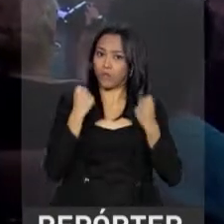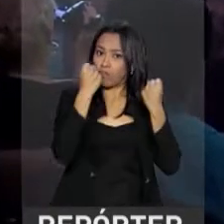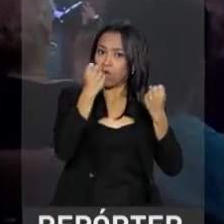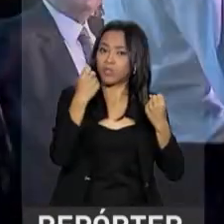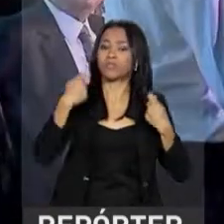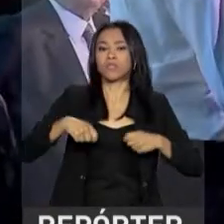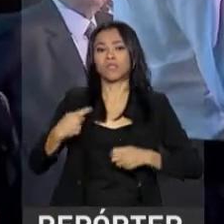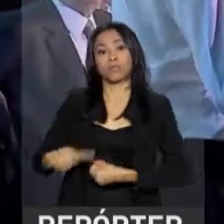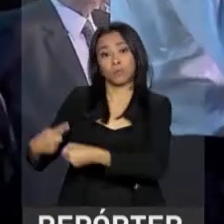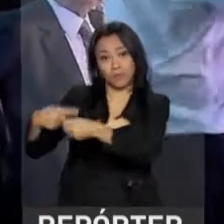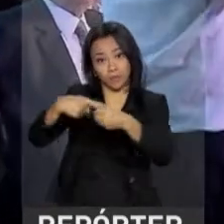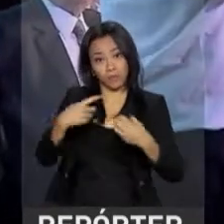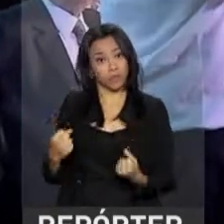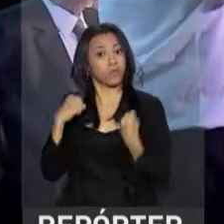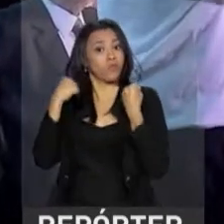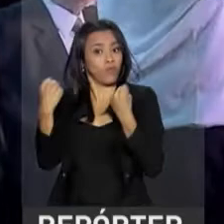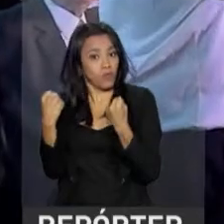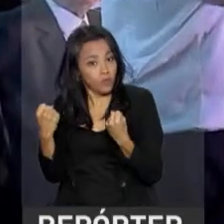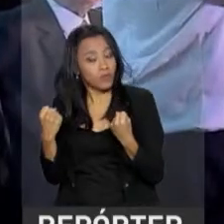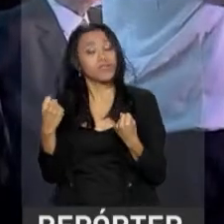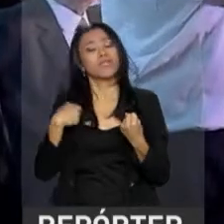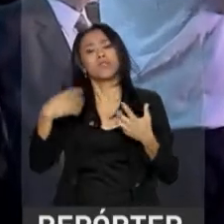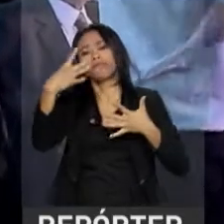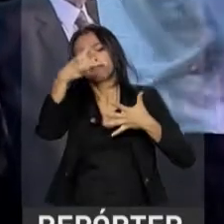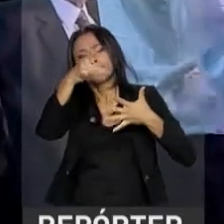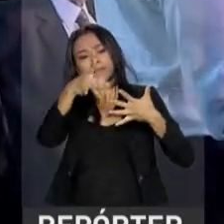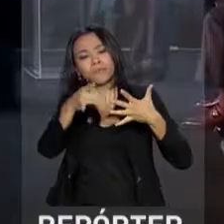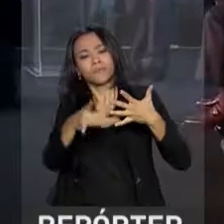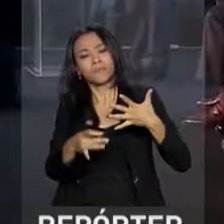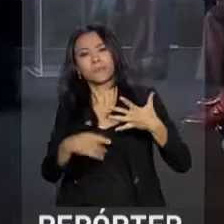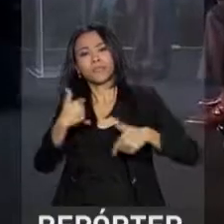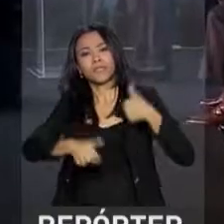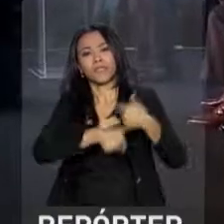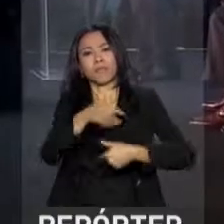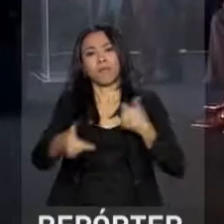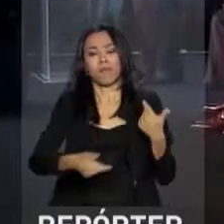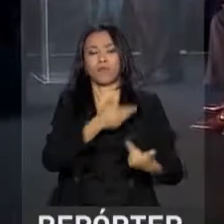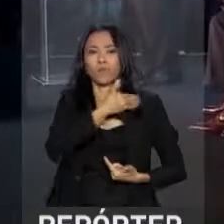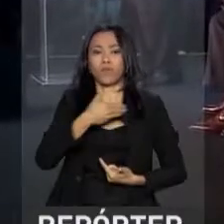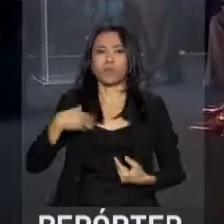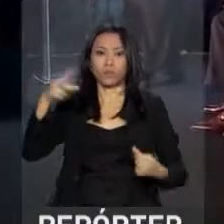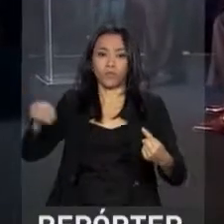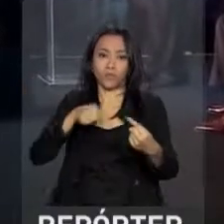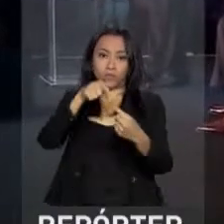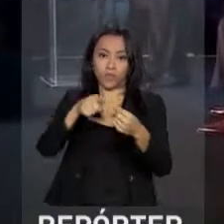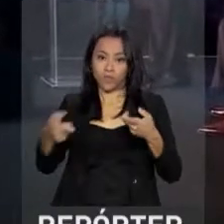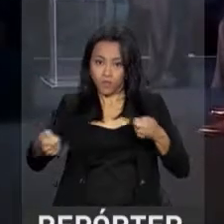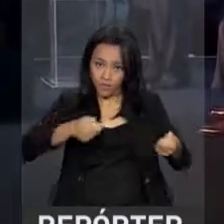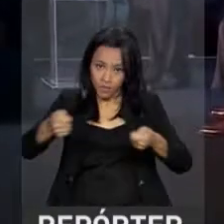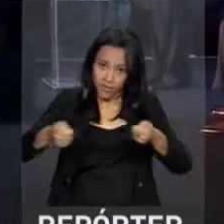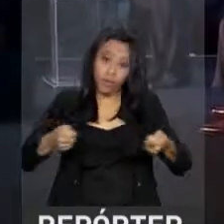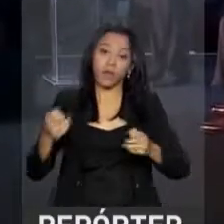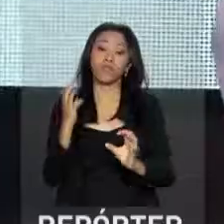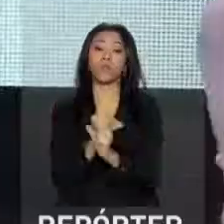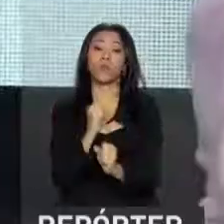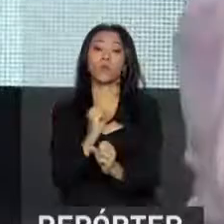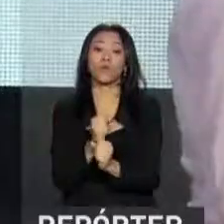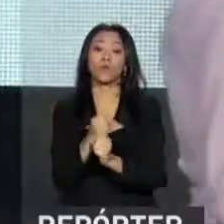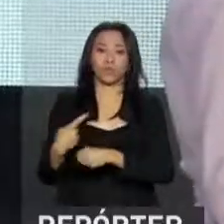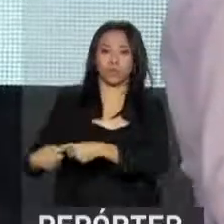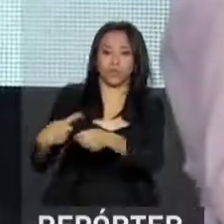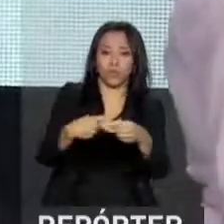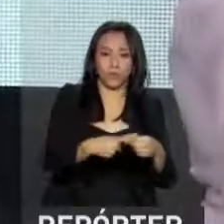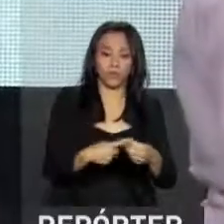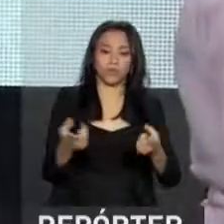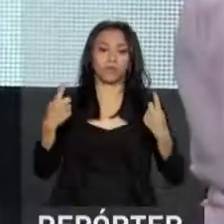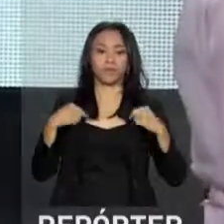fortes. E enumerou algumas das ações de seu governo para garantir o equilíbrio das contas dos municípios. Quando cheguei ao